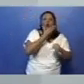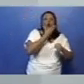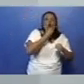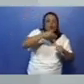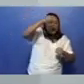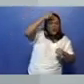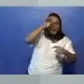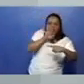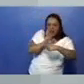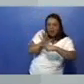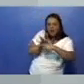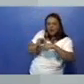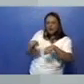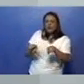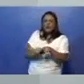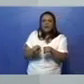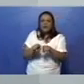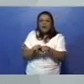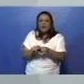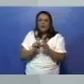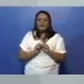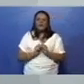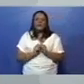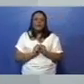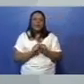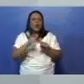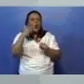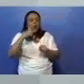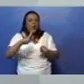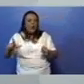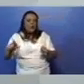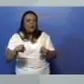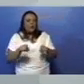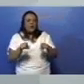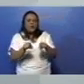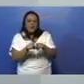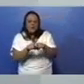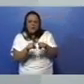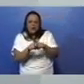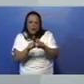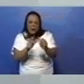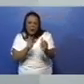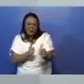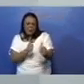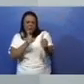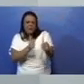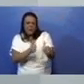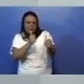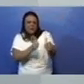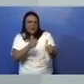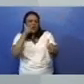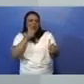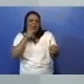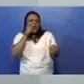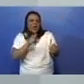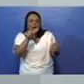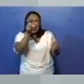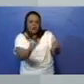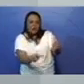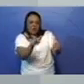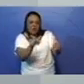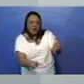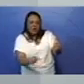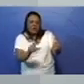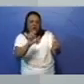fez outros trabalhos, como, por exemplo, perseguir a corça de Ártemis, tinha que prendê-la. E aí Ártemis ficou com